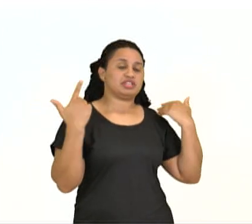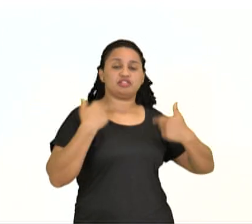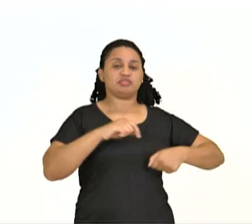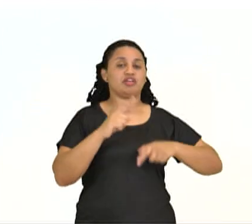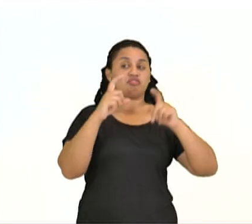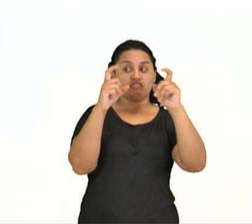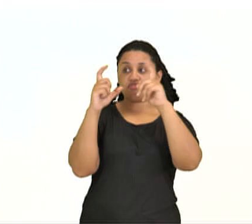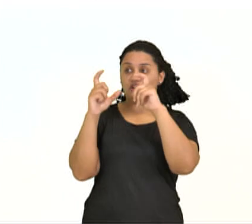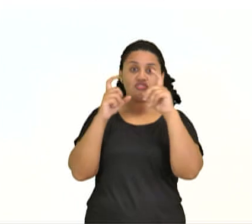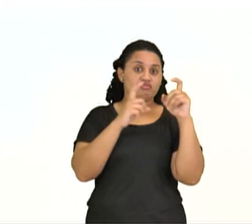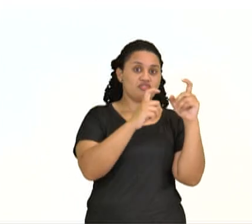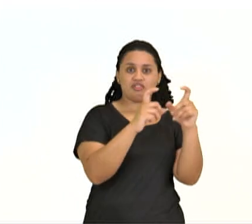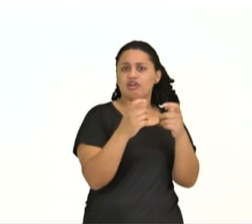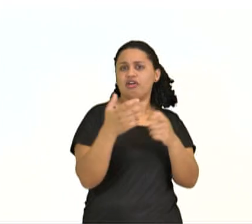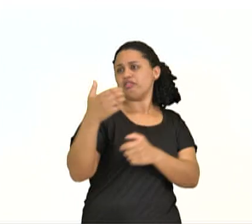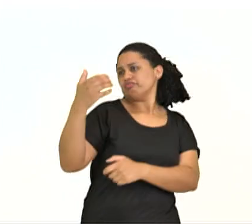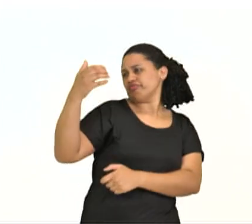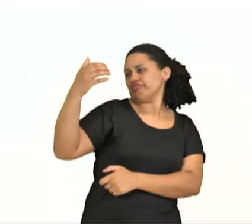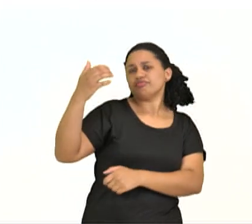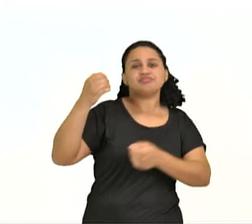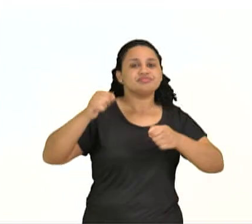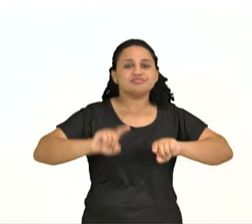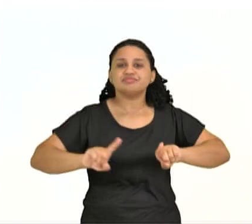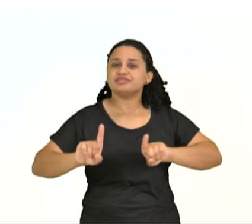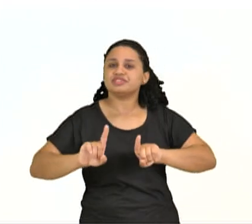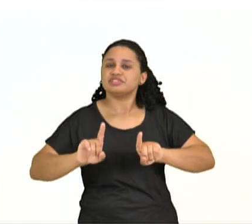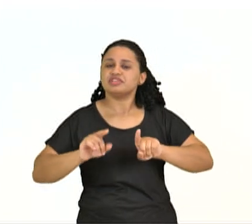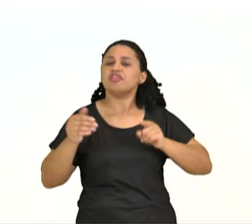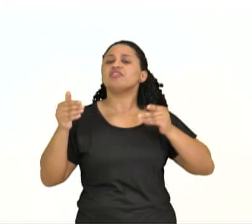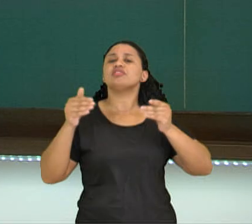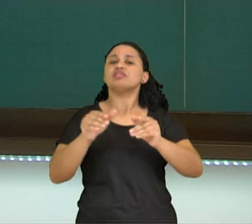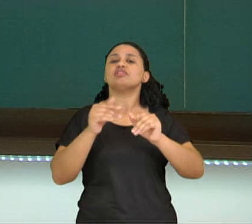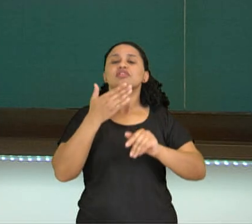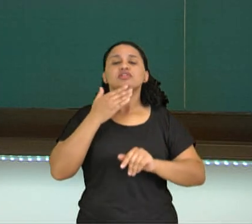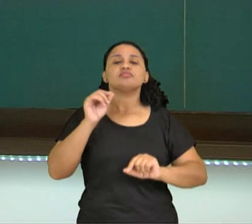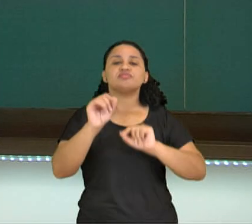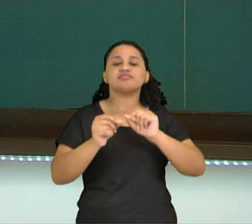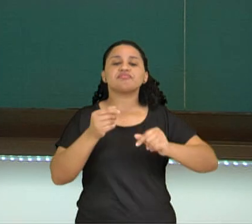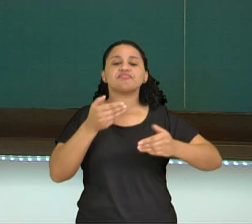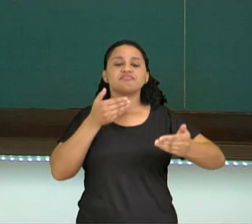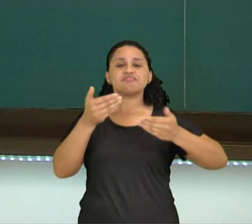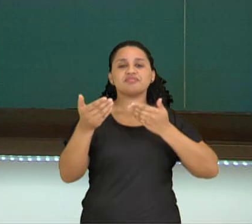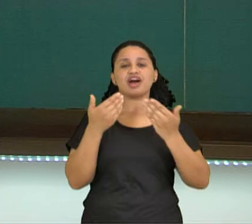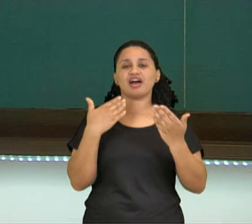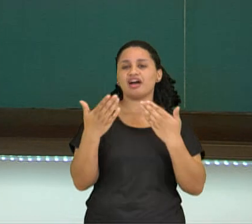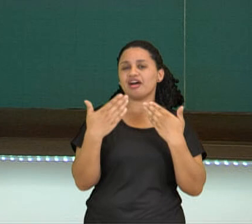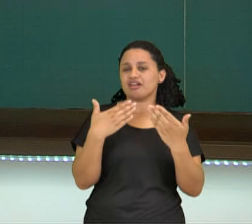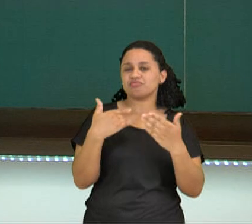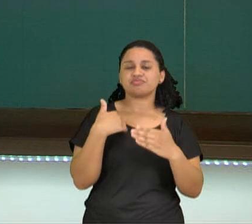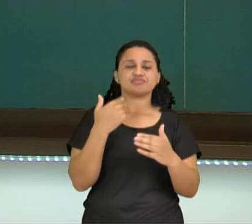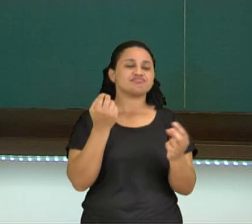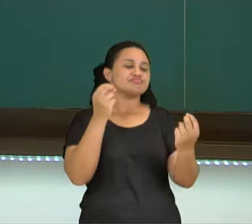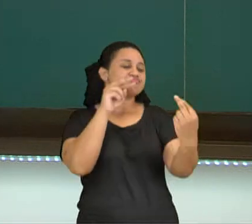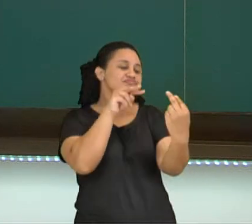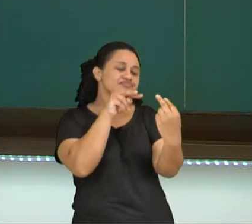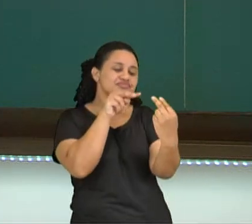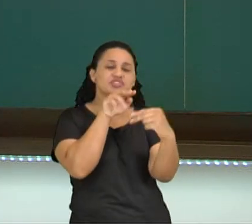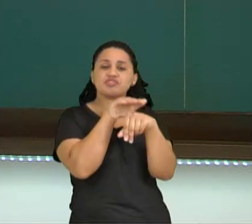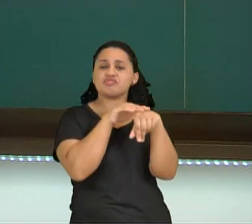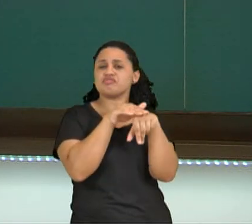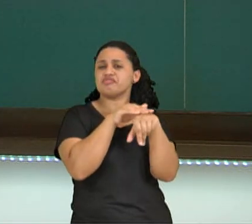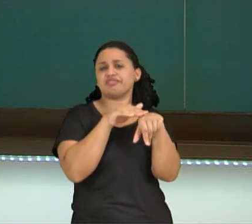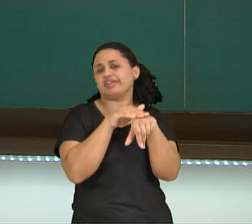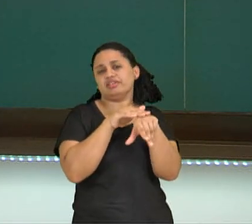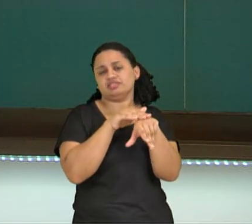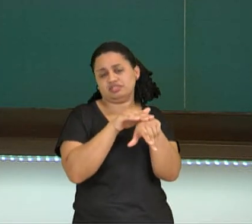né? E dar preferência ao bate-papo olho no olho. São situações que fortalecerão